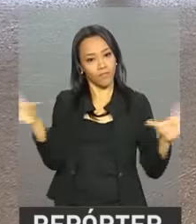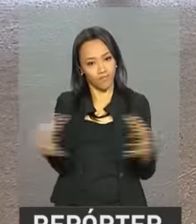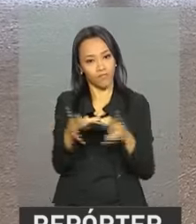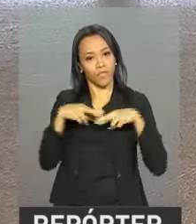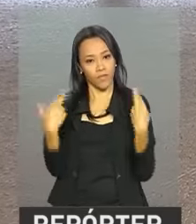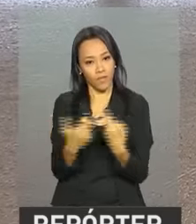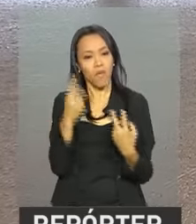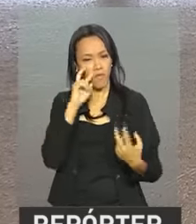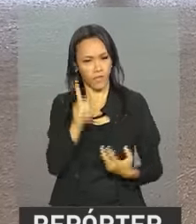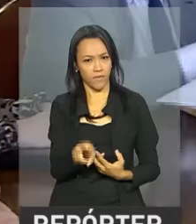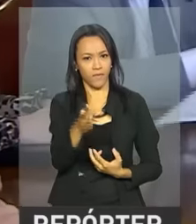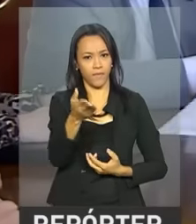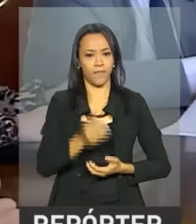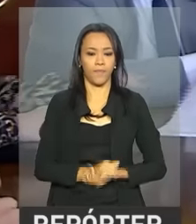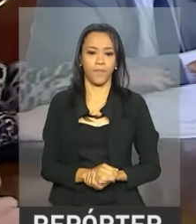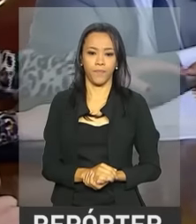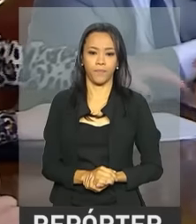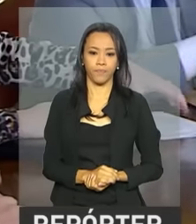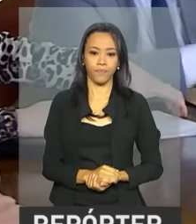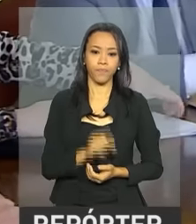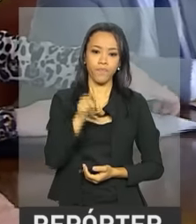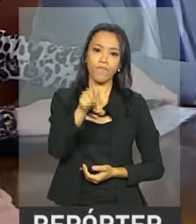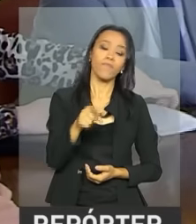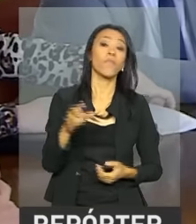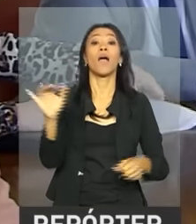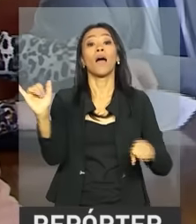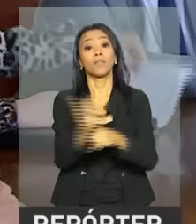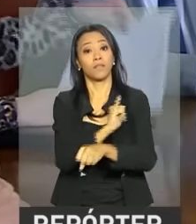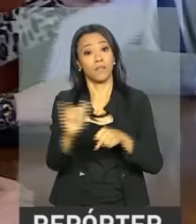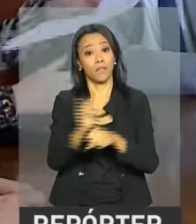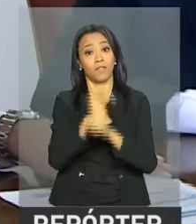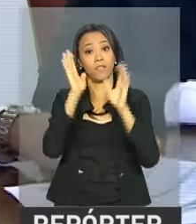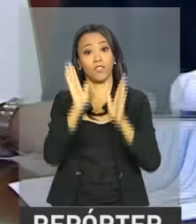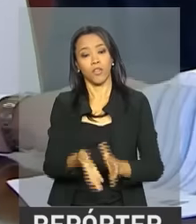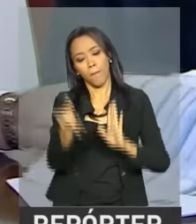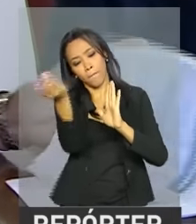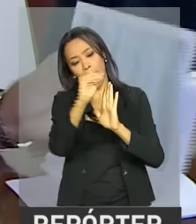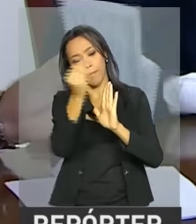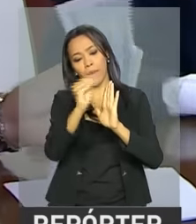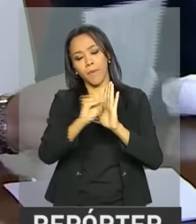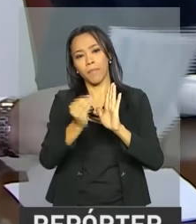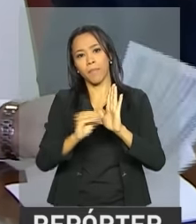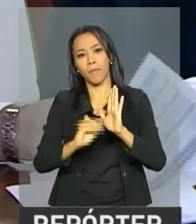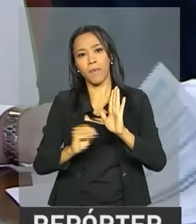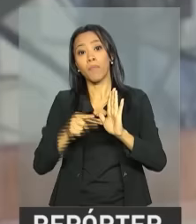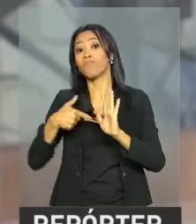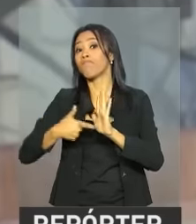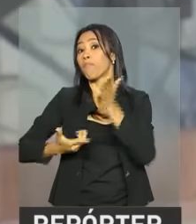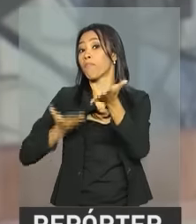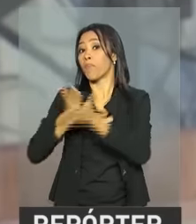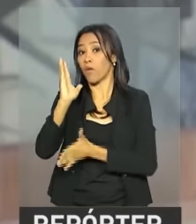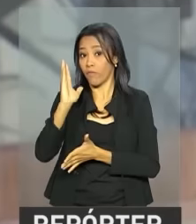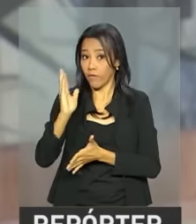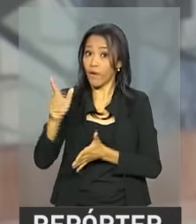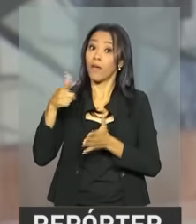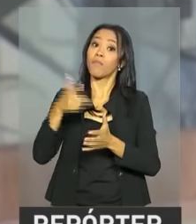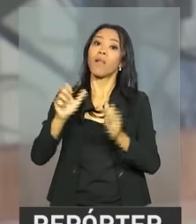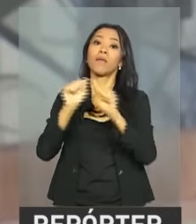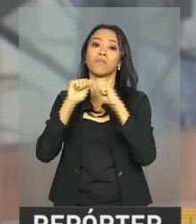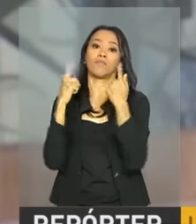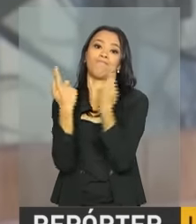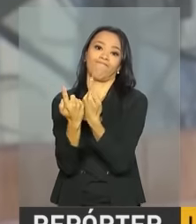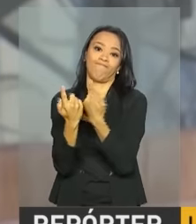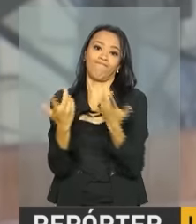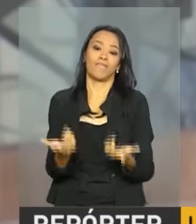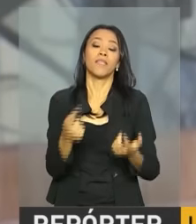a reportagem as medidas estão condicionadas a aprovação pelo legislativo de um lado o governo federal